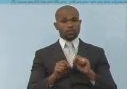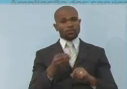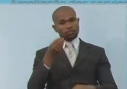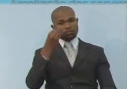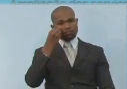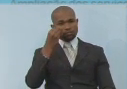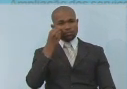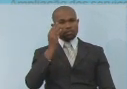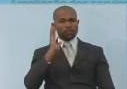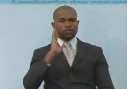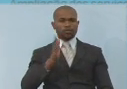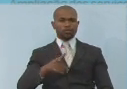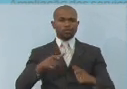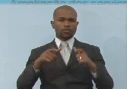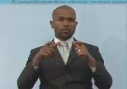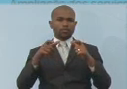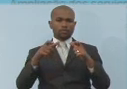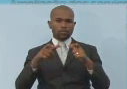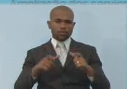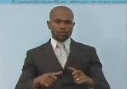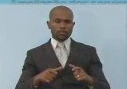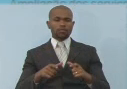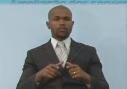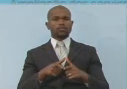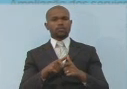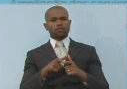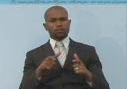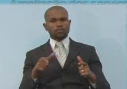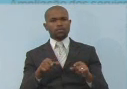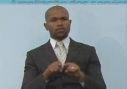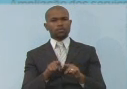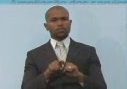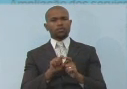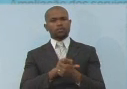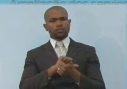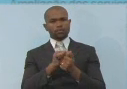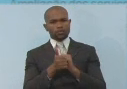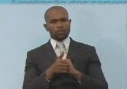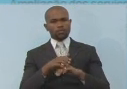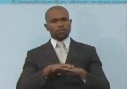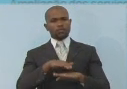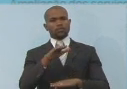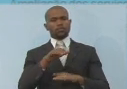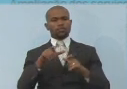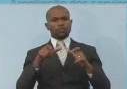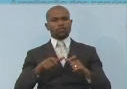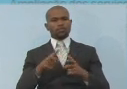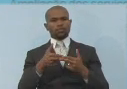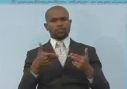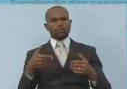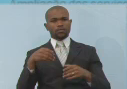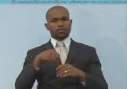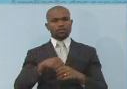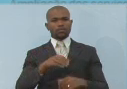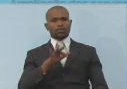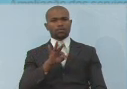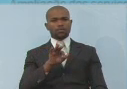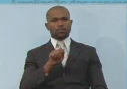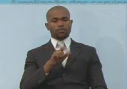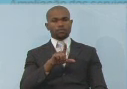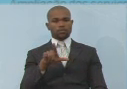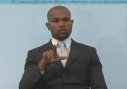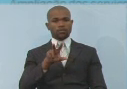buscarmos um espaço maior e mais adequado para as instalações do Fácil Vila Galvão,